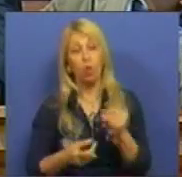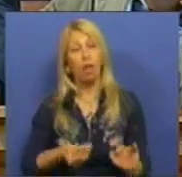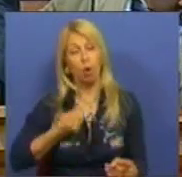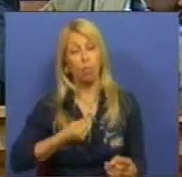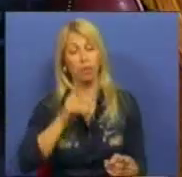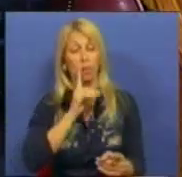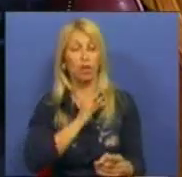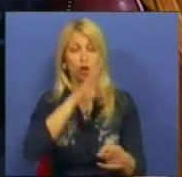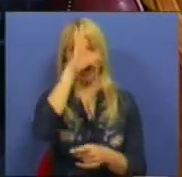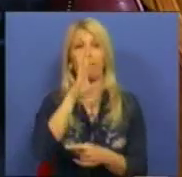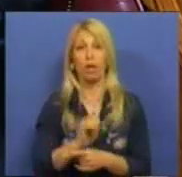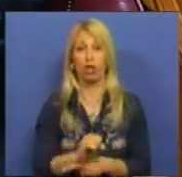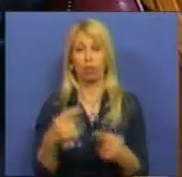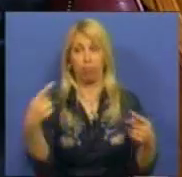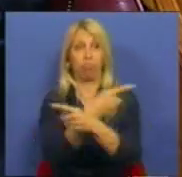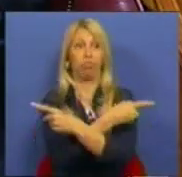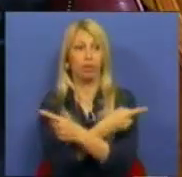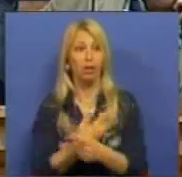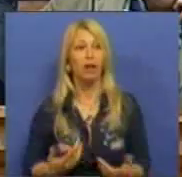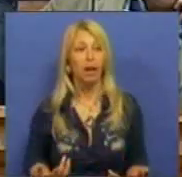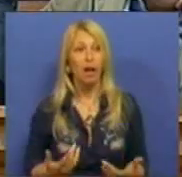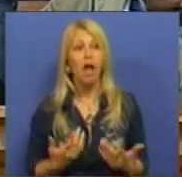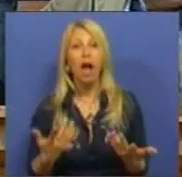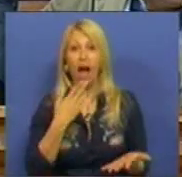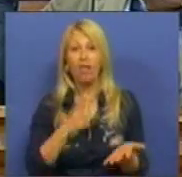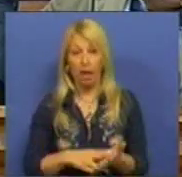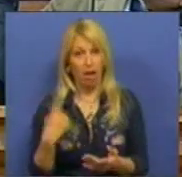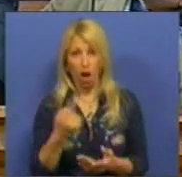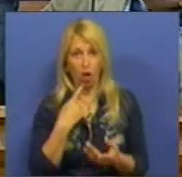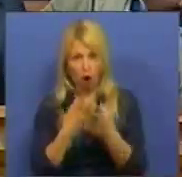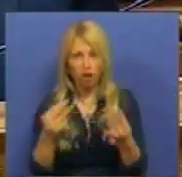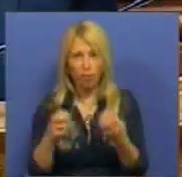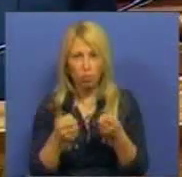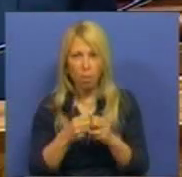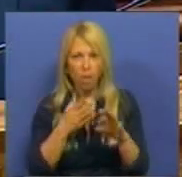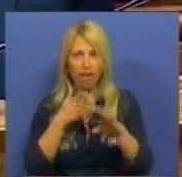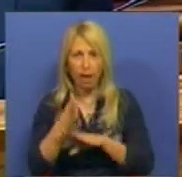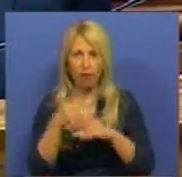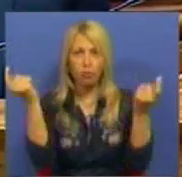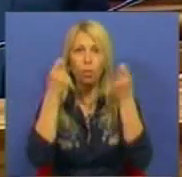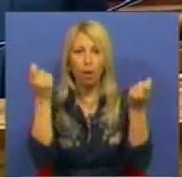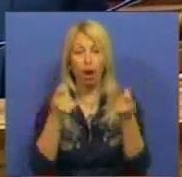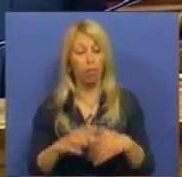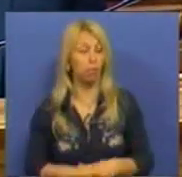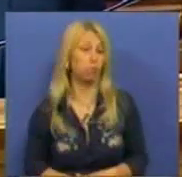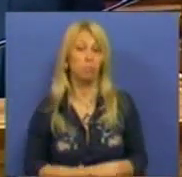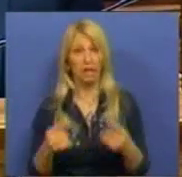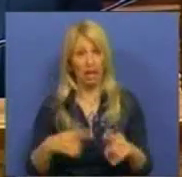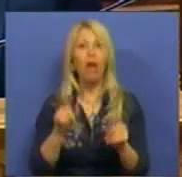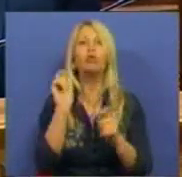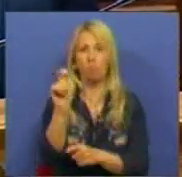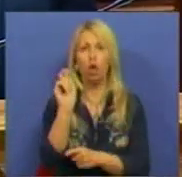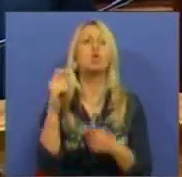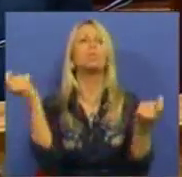da Sra. Ministra, a verdade é que nós não resolvemos problemas com propaganda. Tivemos agora aqui alguns minutos de propaganda, mas